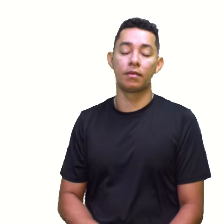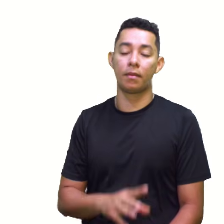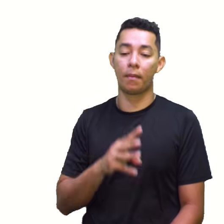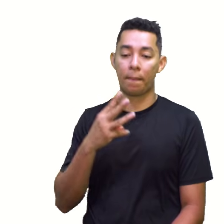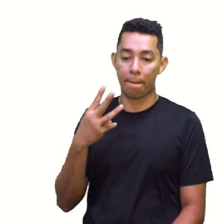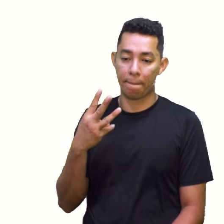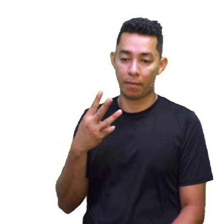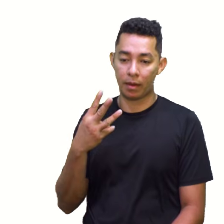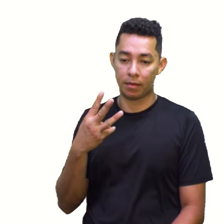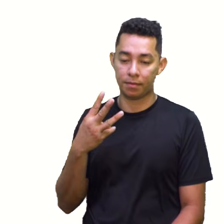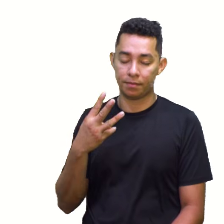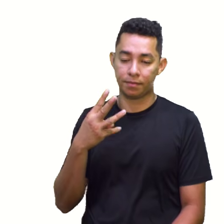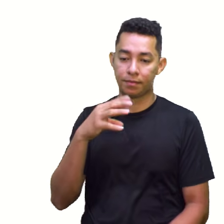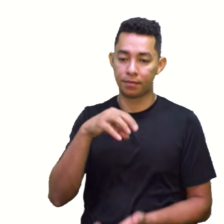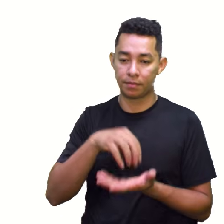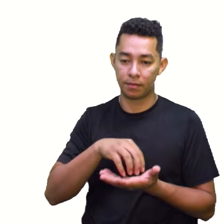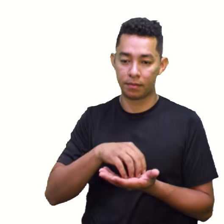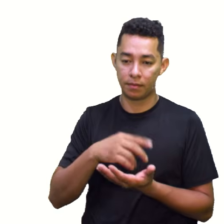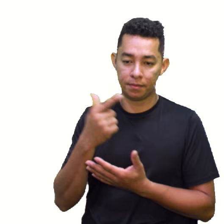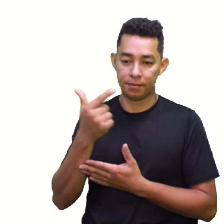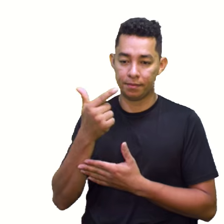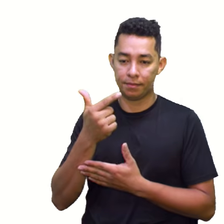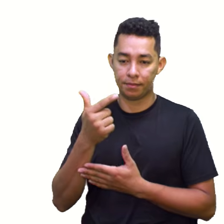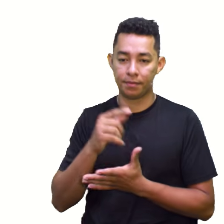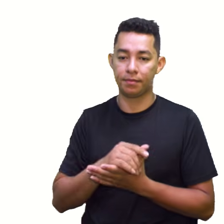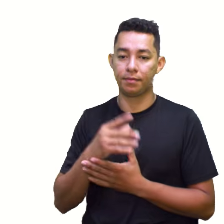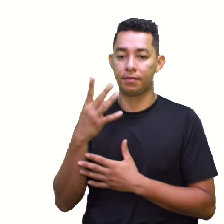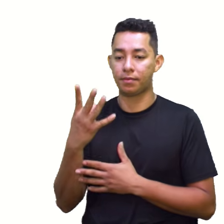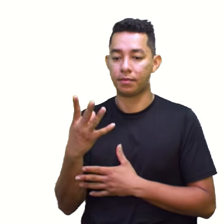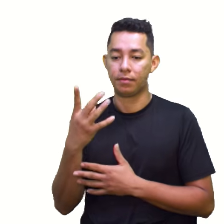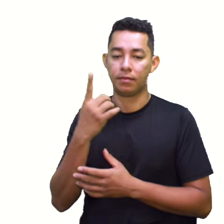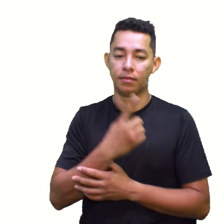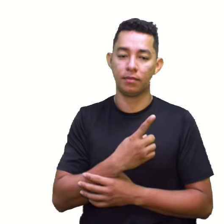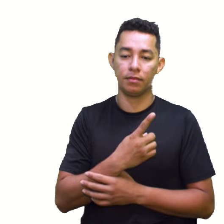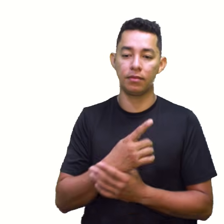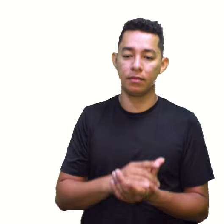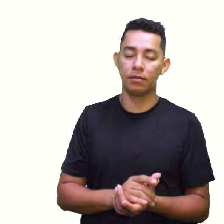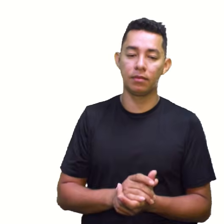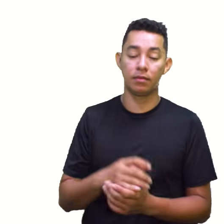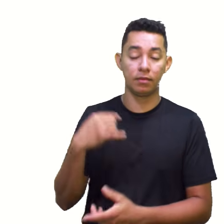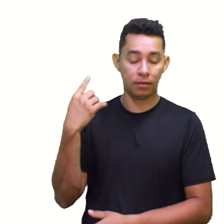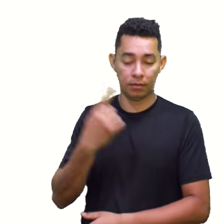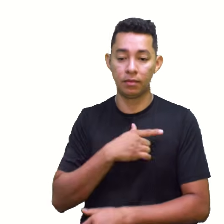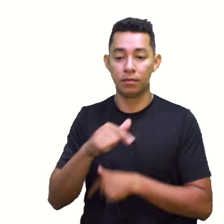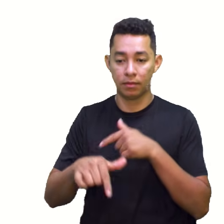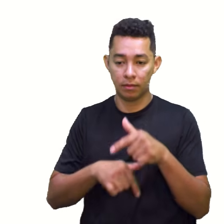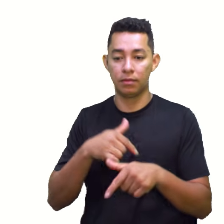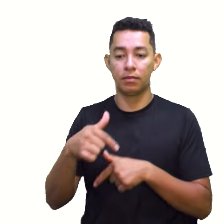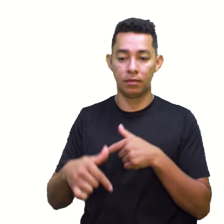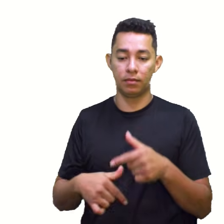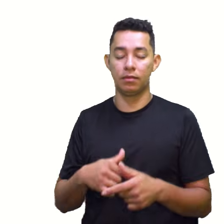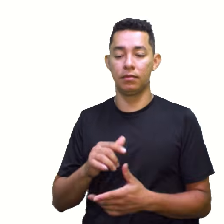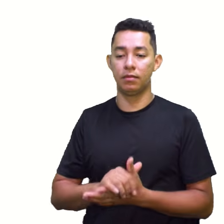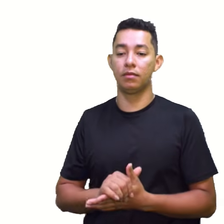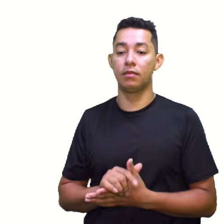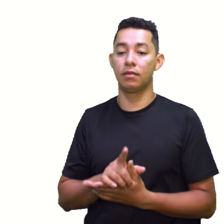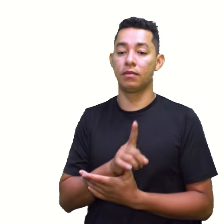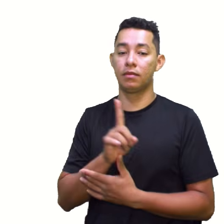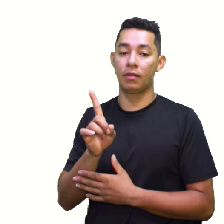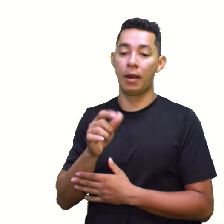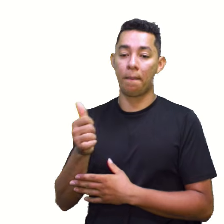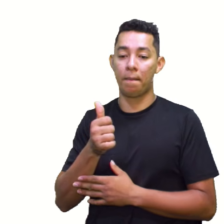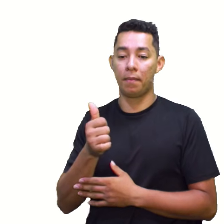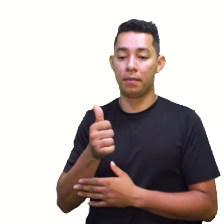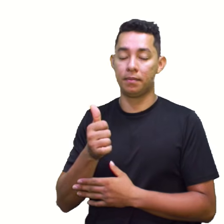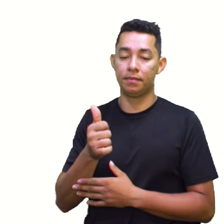pegar o centro da segunda circunferência, 4 e 1. Isso aqui foi o que nós mais trabalhamos na